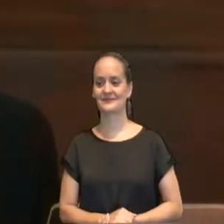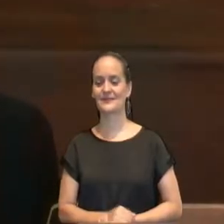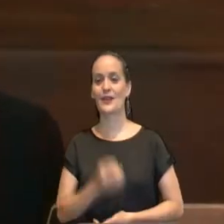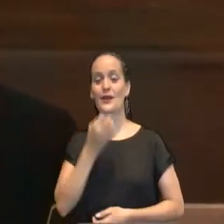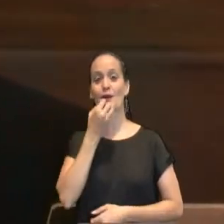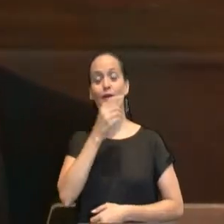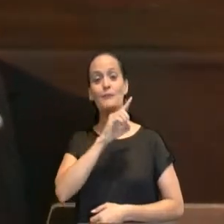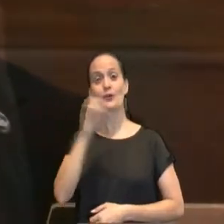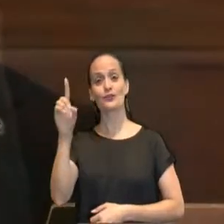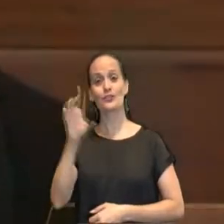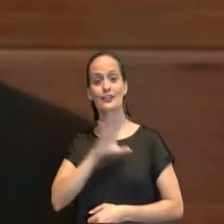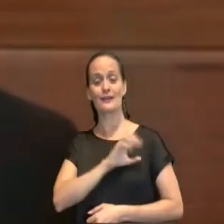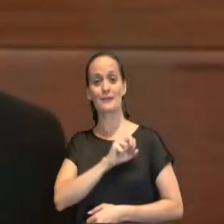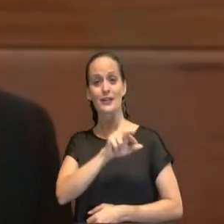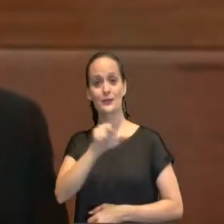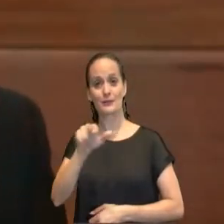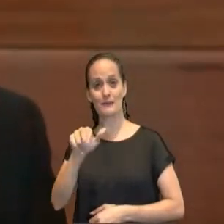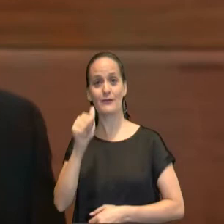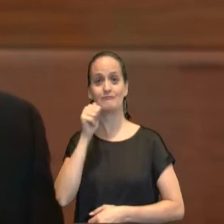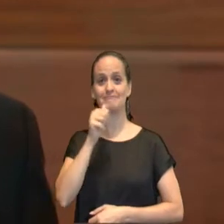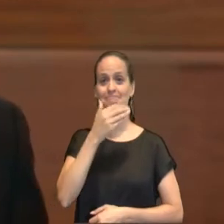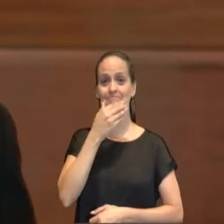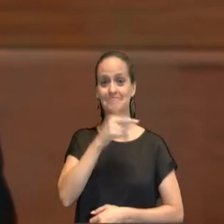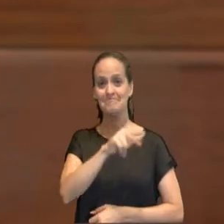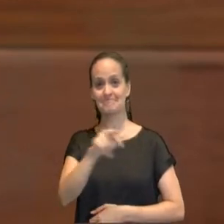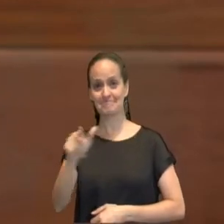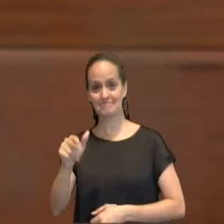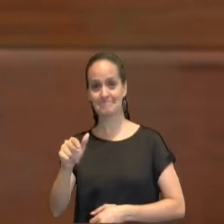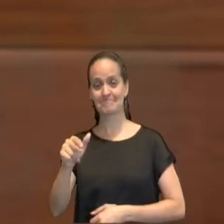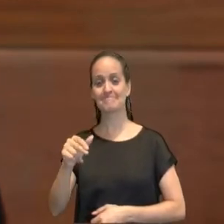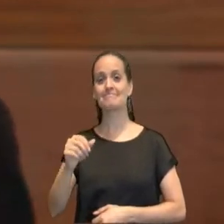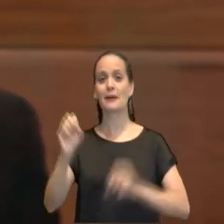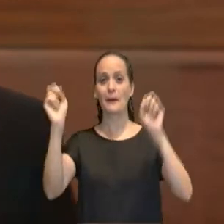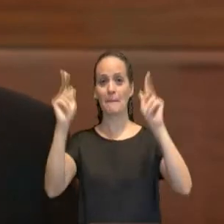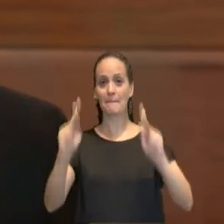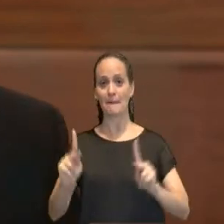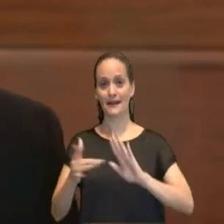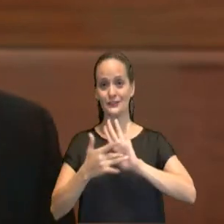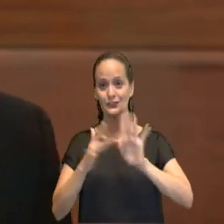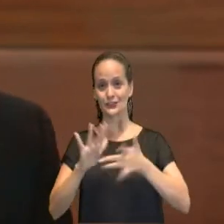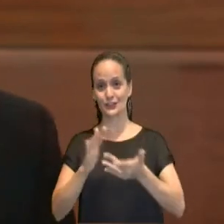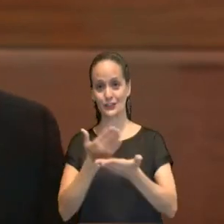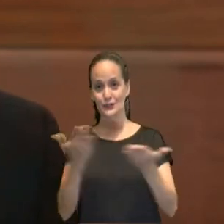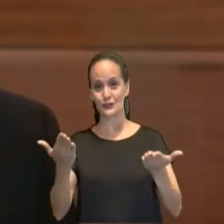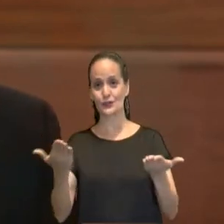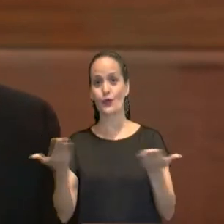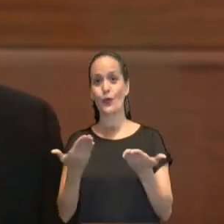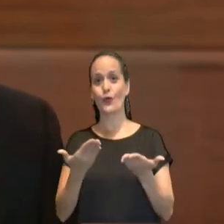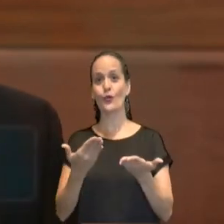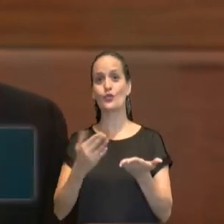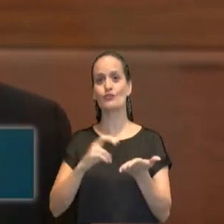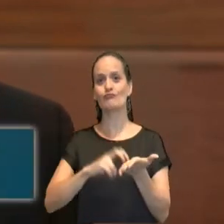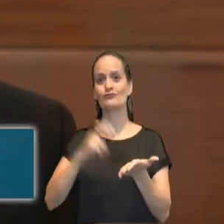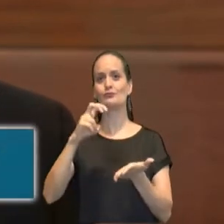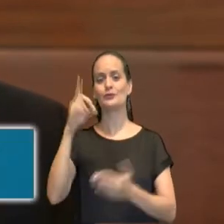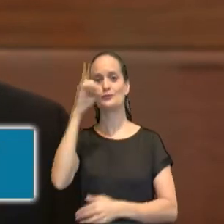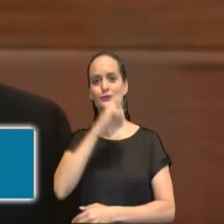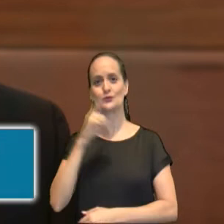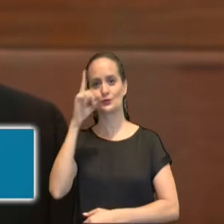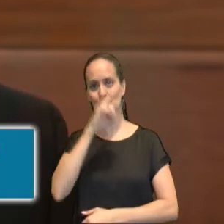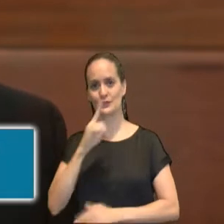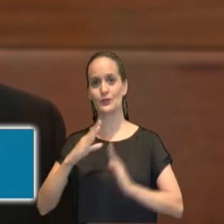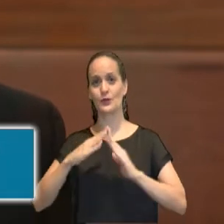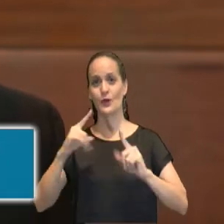Bom dia, meu querido irmão, minha querida irmã. Saúdo você com a paz de Cristo nesta manhã bela de domingo, quando a Igreja do Senhor